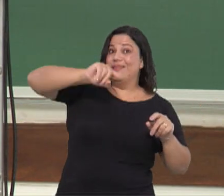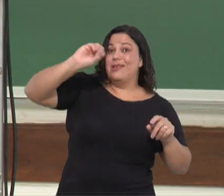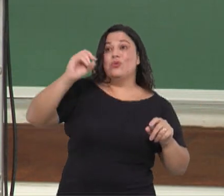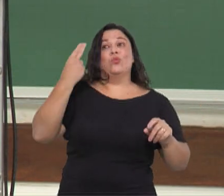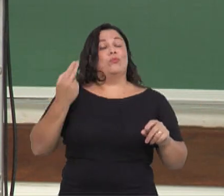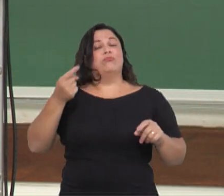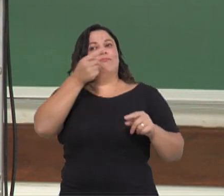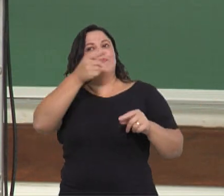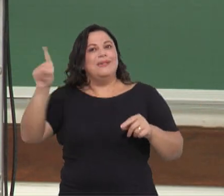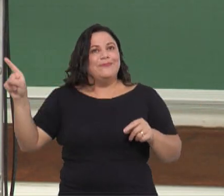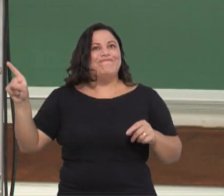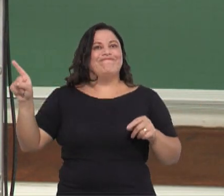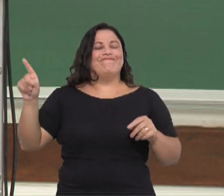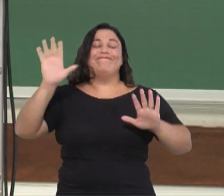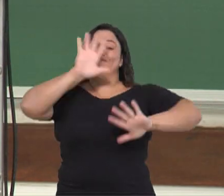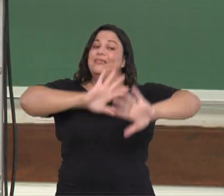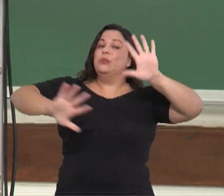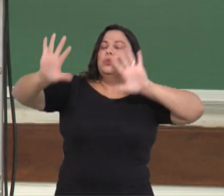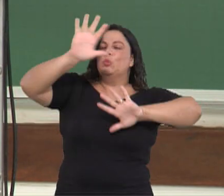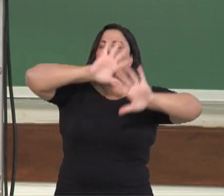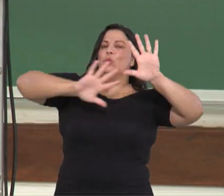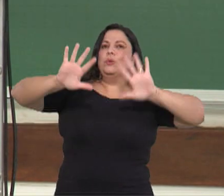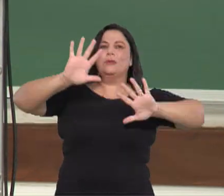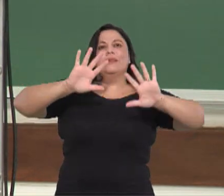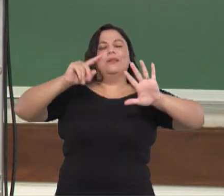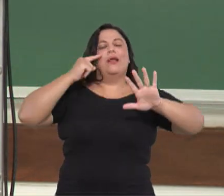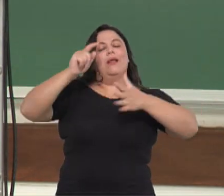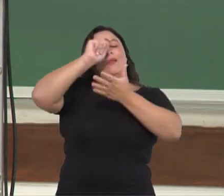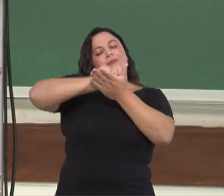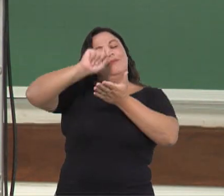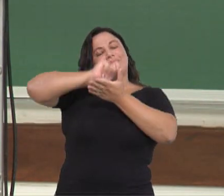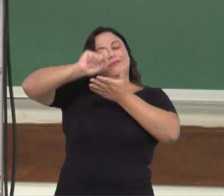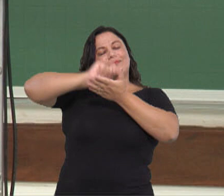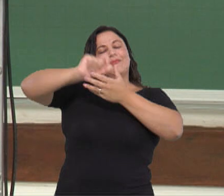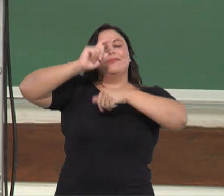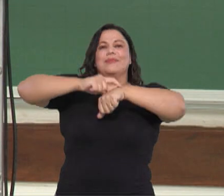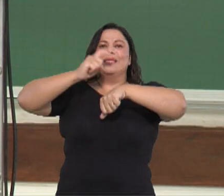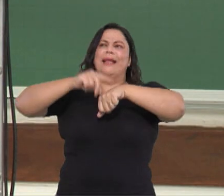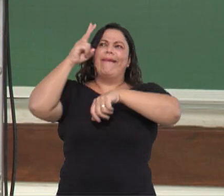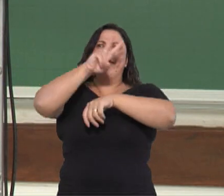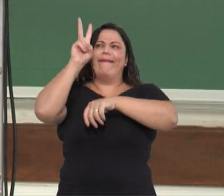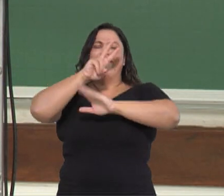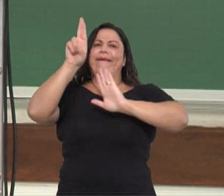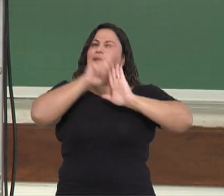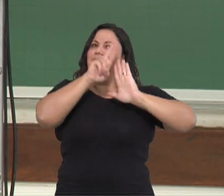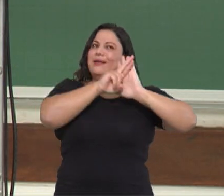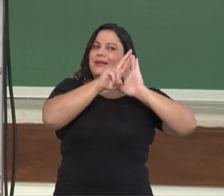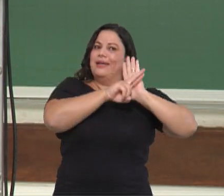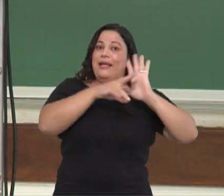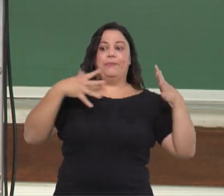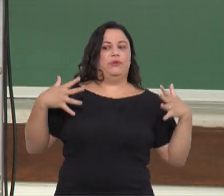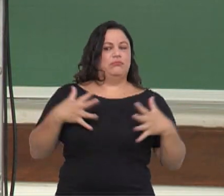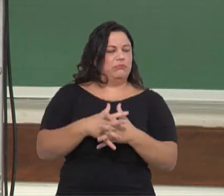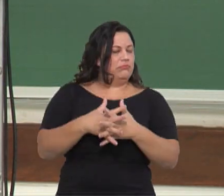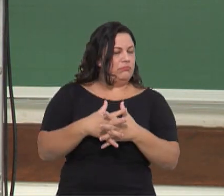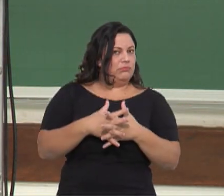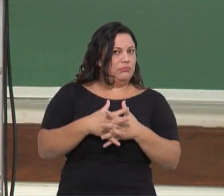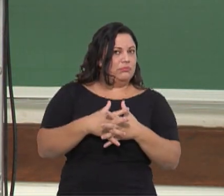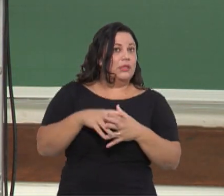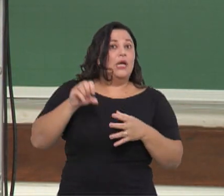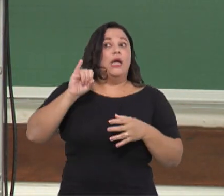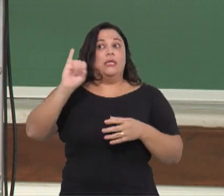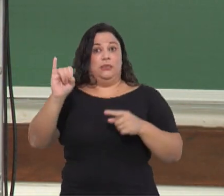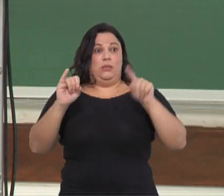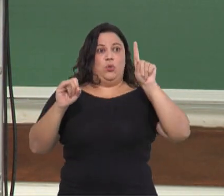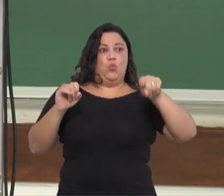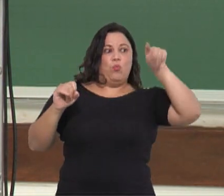Então, muito cuidado na hora de nós escrevermos e sempre relembrar aquela regrinha para vocês não confundirem. Se uma